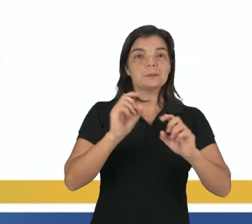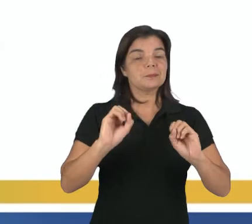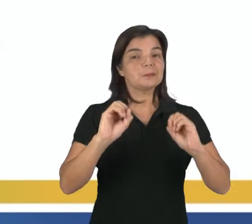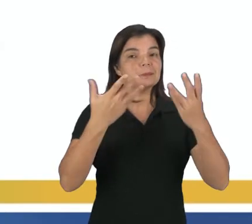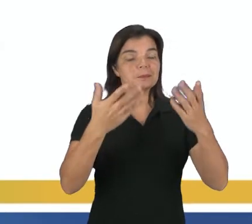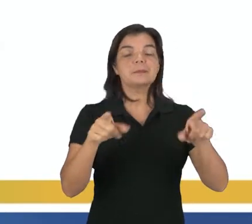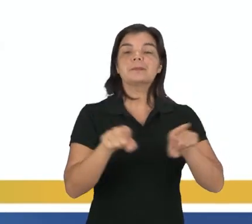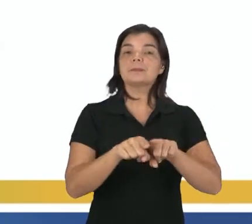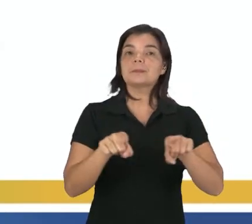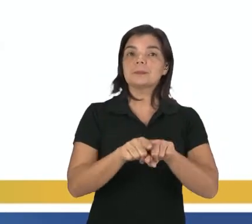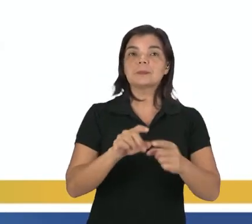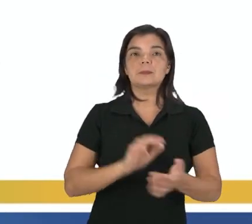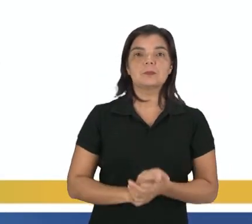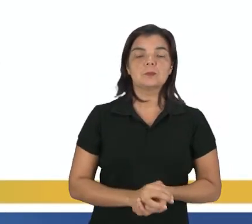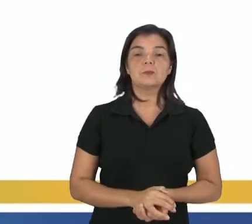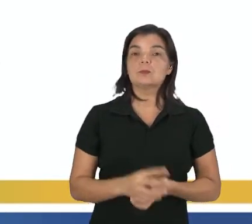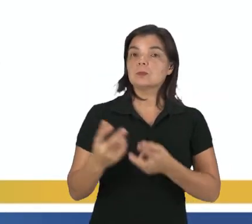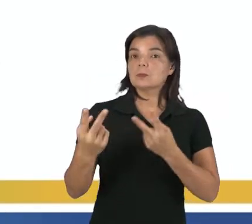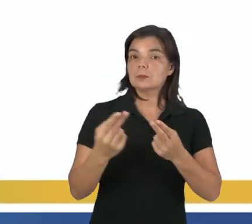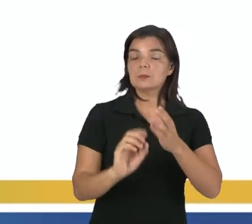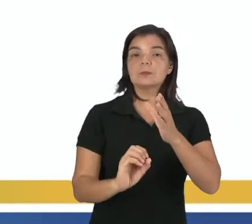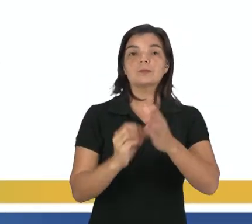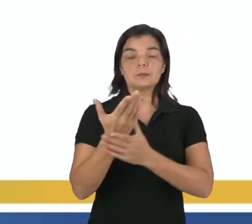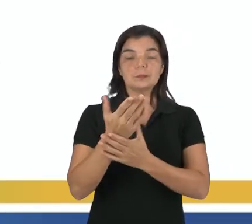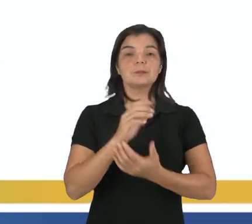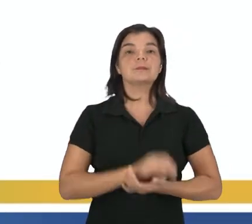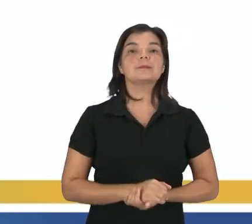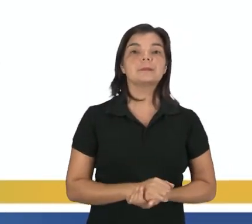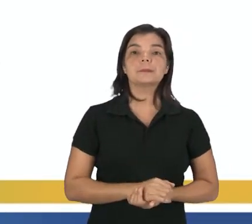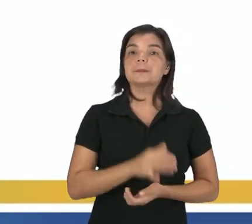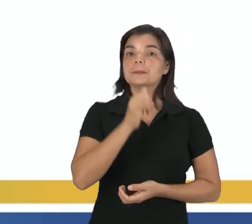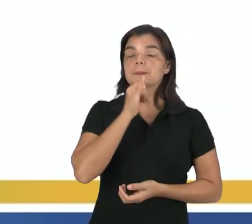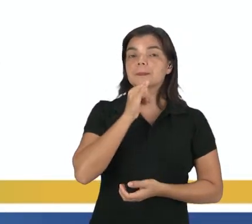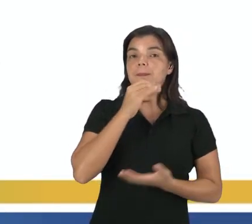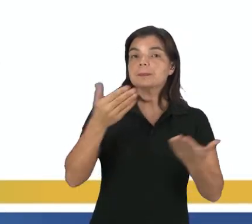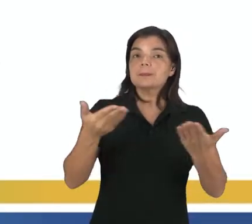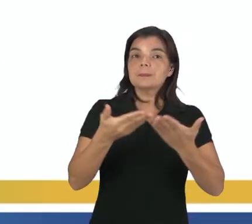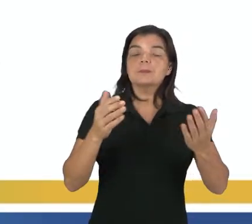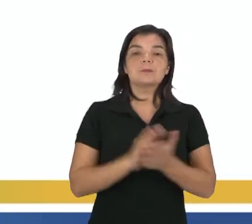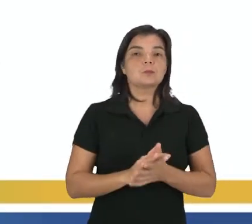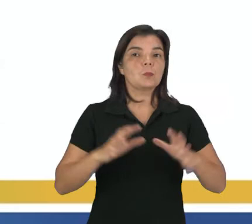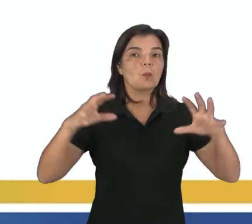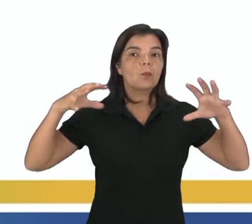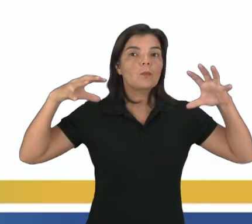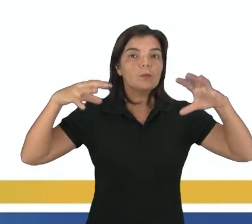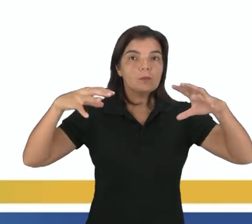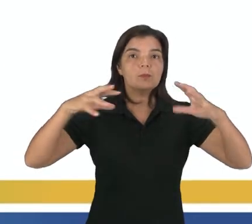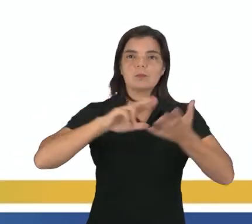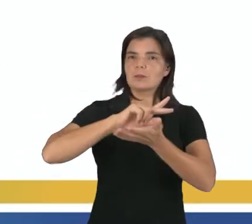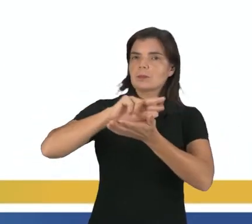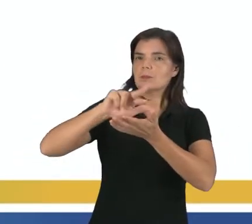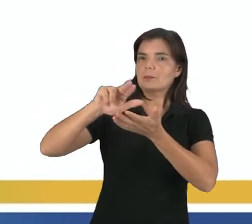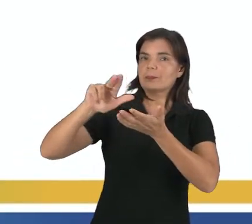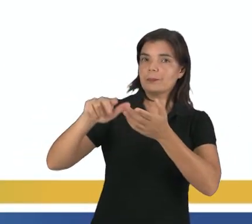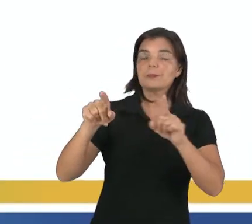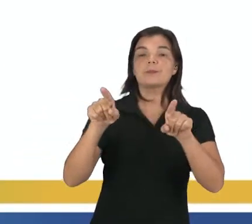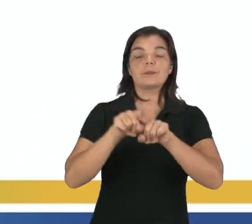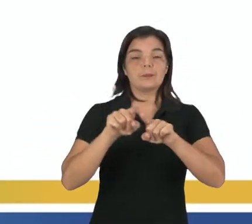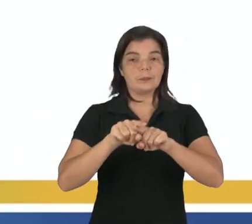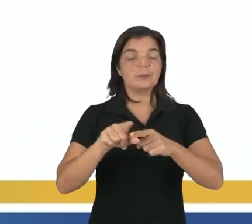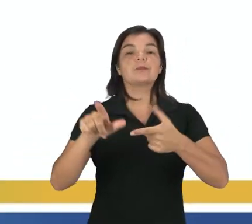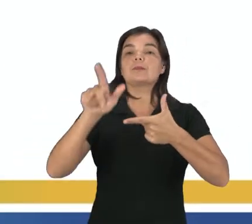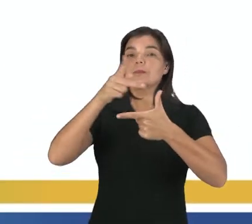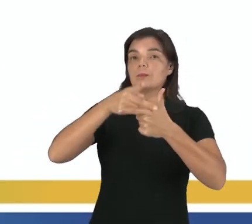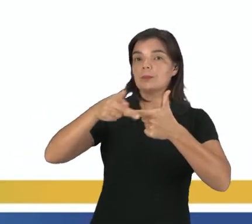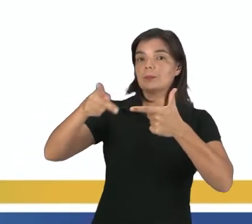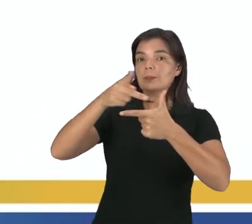festa está no singular. É o mesmo que acontece aí no nosso último exemplo agora. Monstros está no plural, por